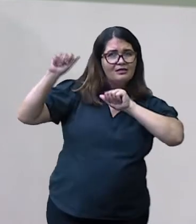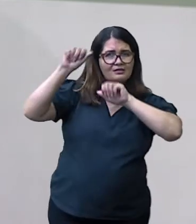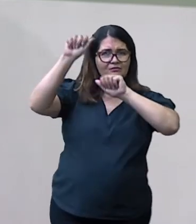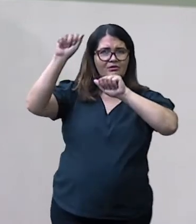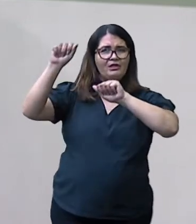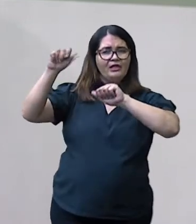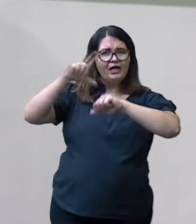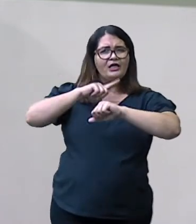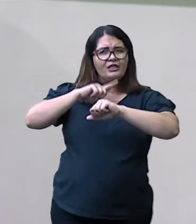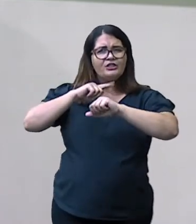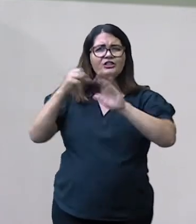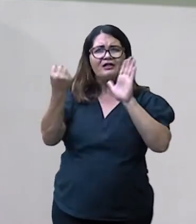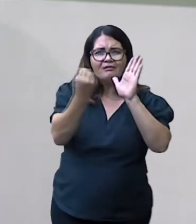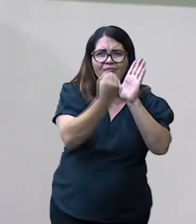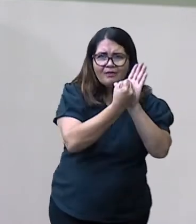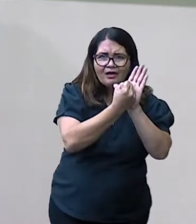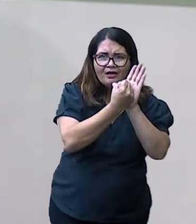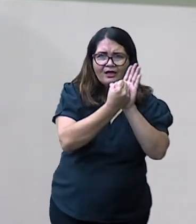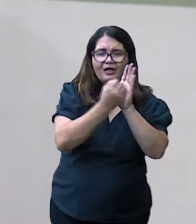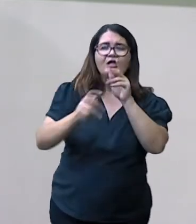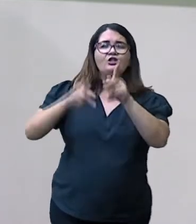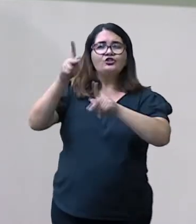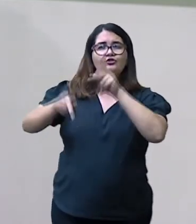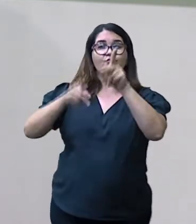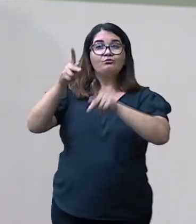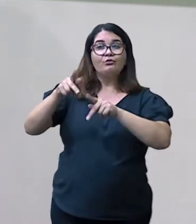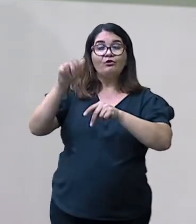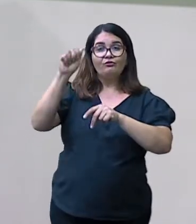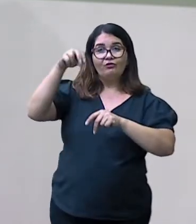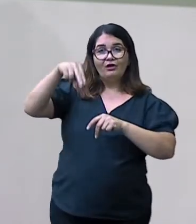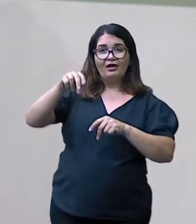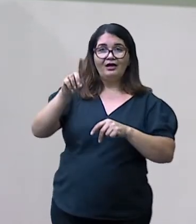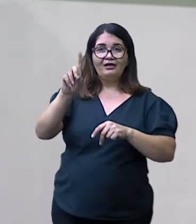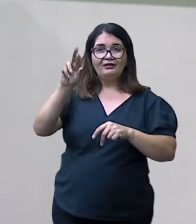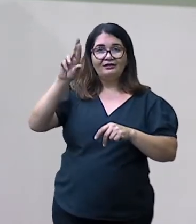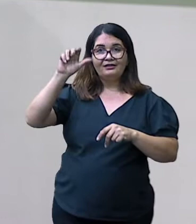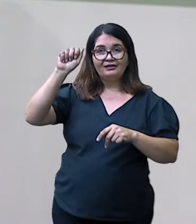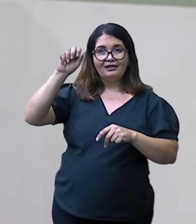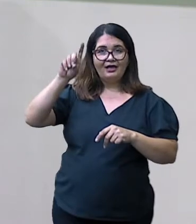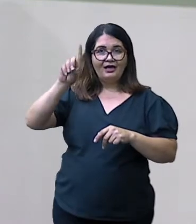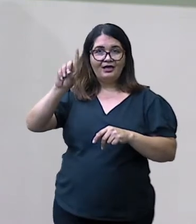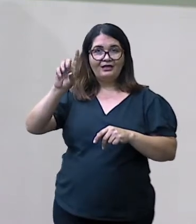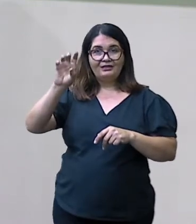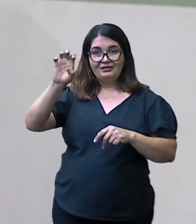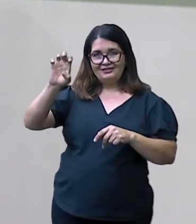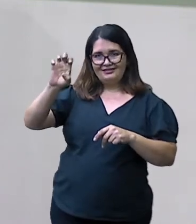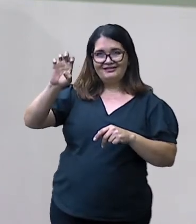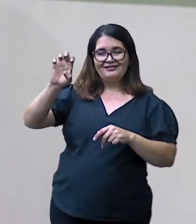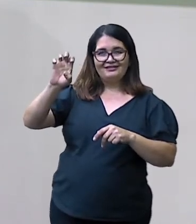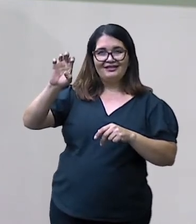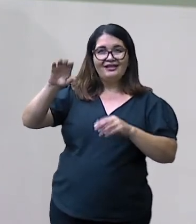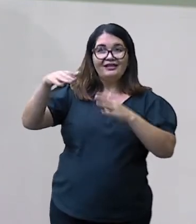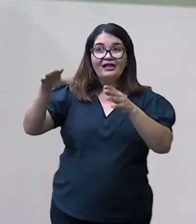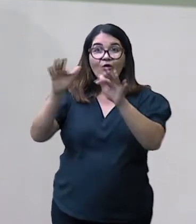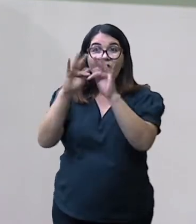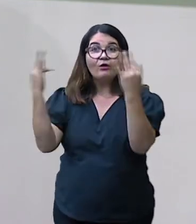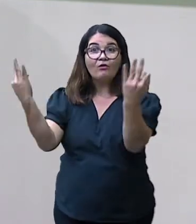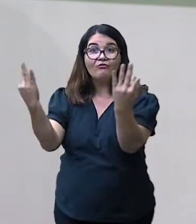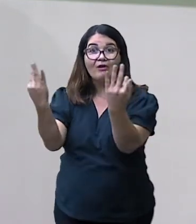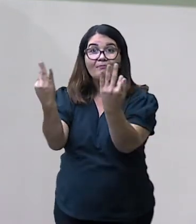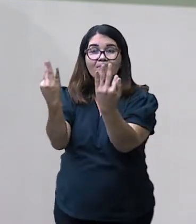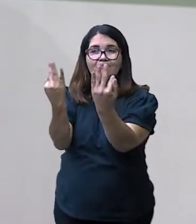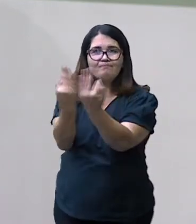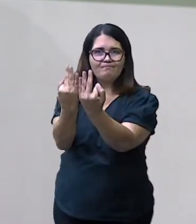então, lá na Galícia, que eles entraram, e eu planejei tudo